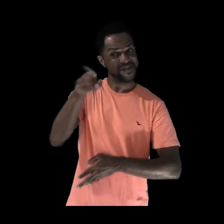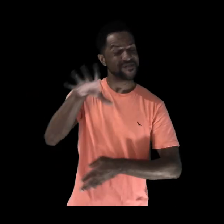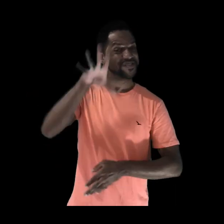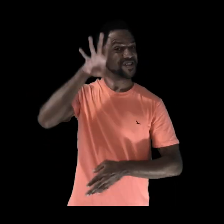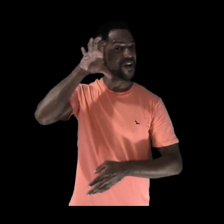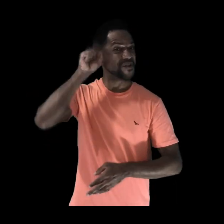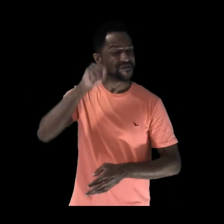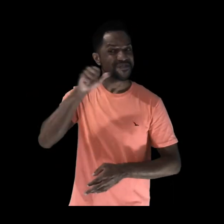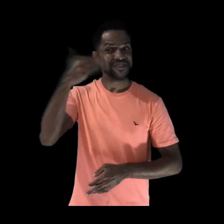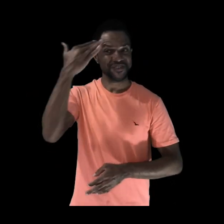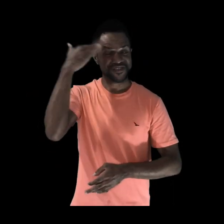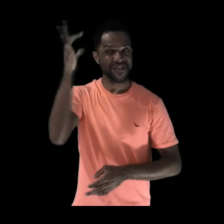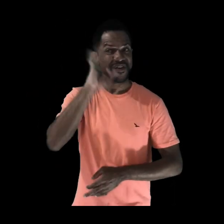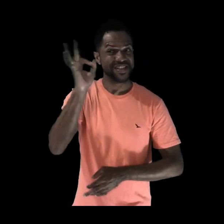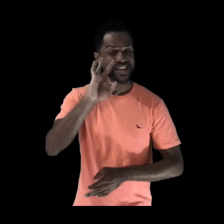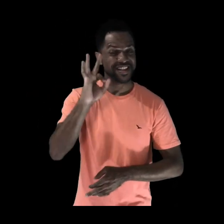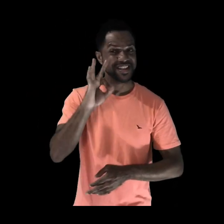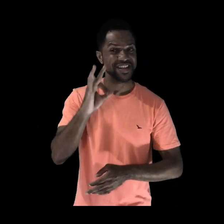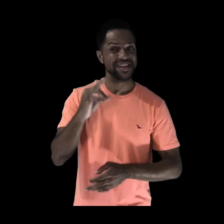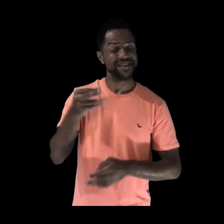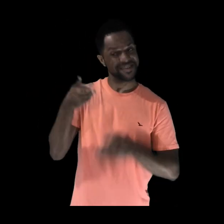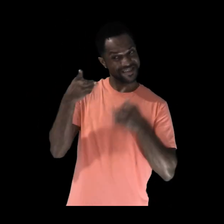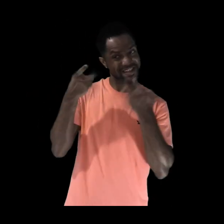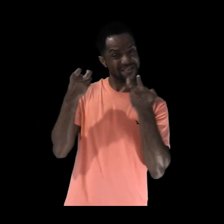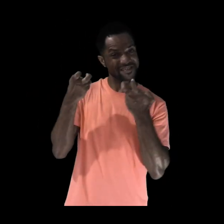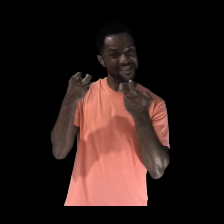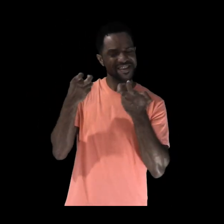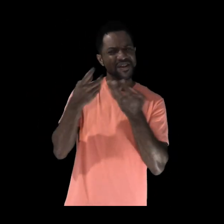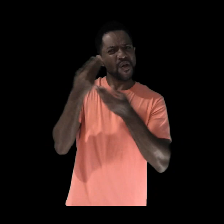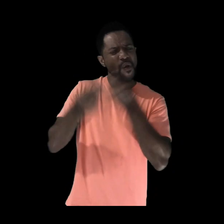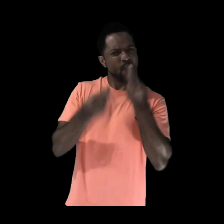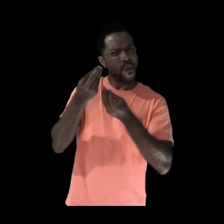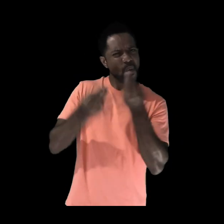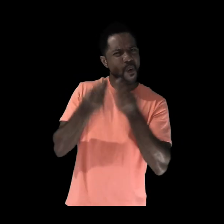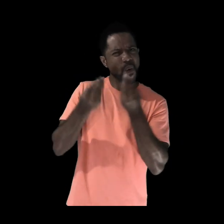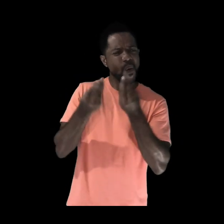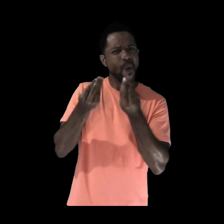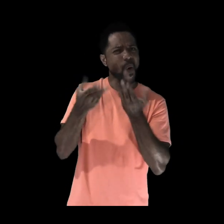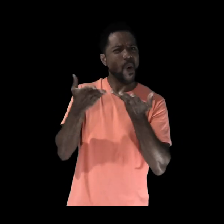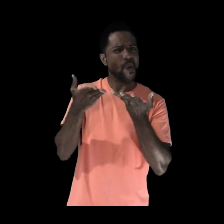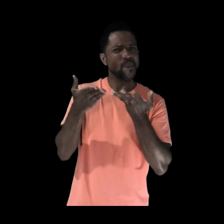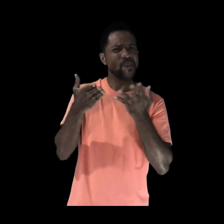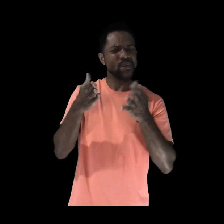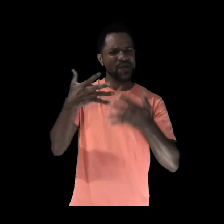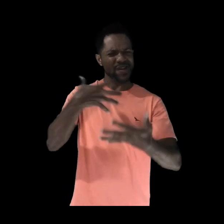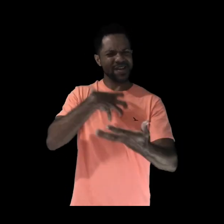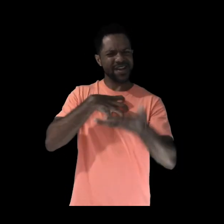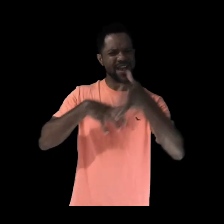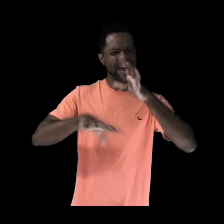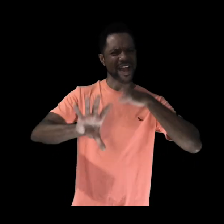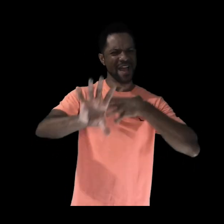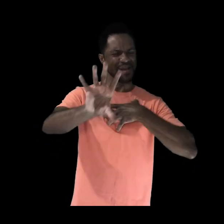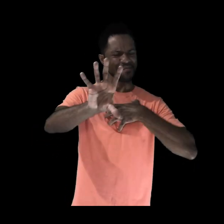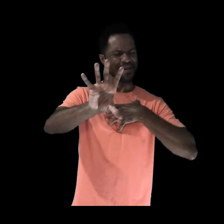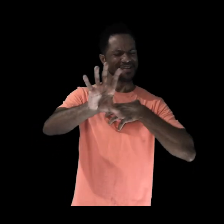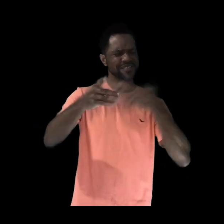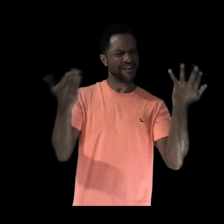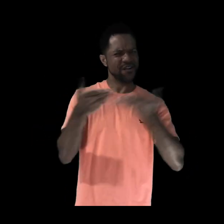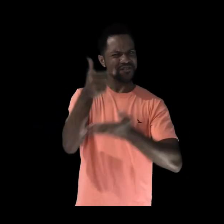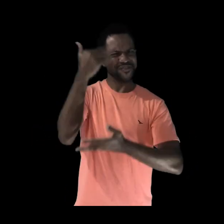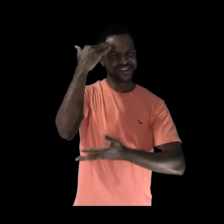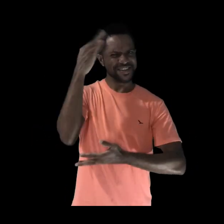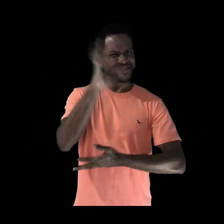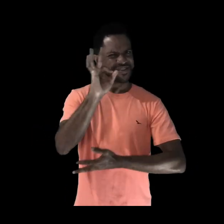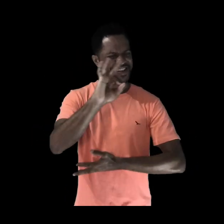Agora, você é ouvinte, né? Não entendeu. Tá vendo? Como que, ó, a empatia agora, ó, o que o Arlen falou, hein? Você não